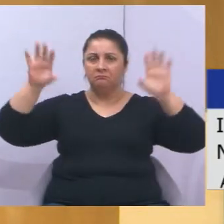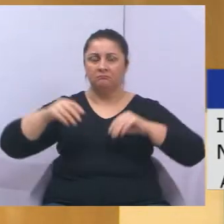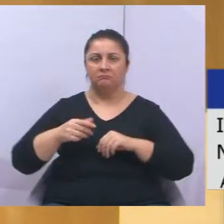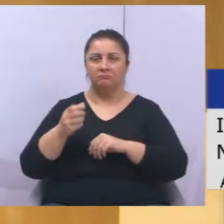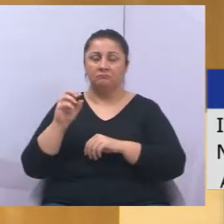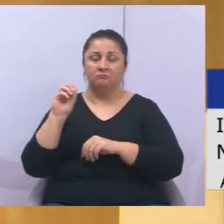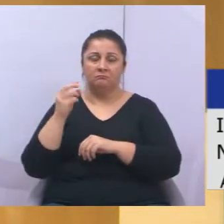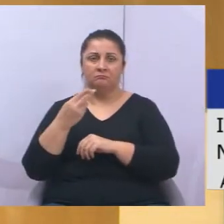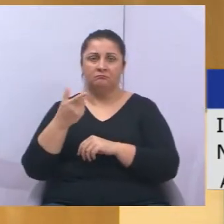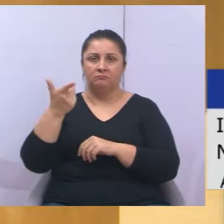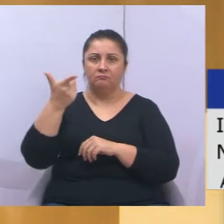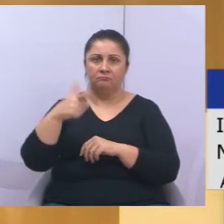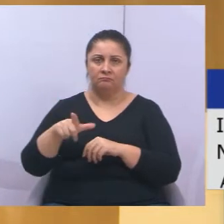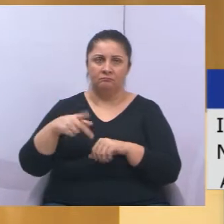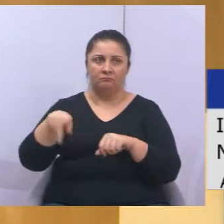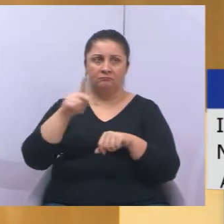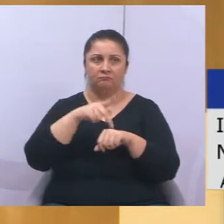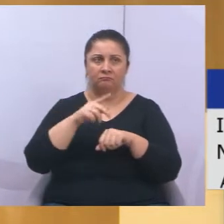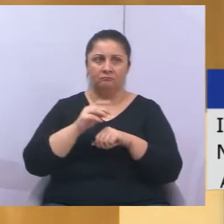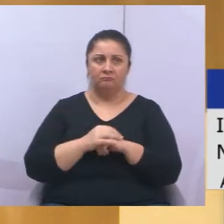país. País não,